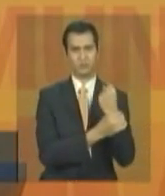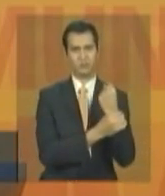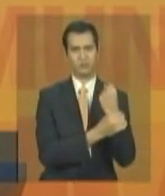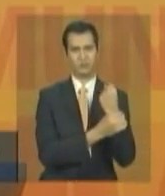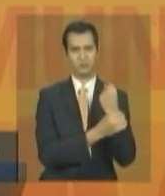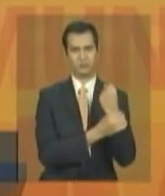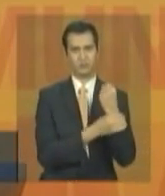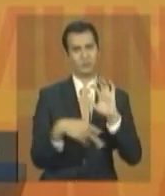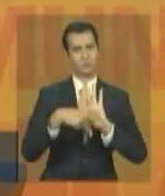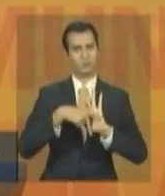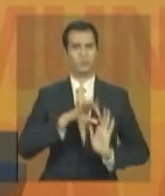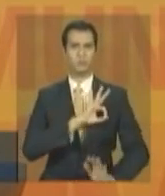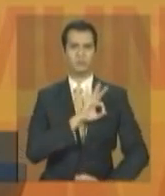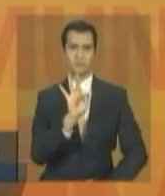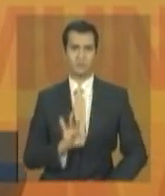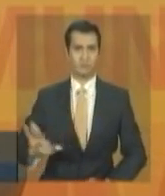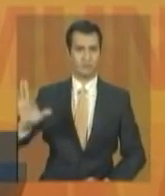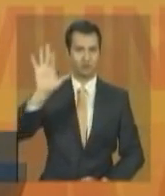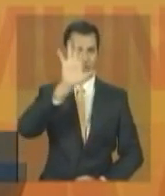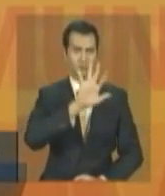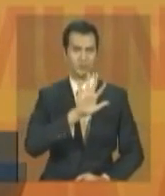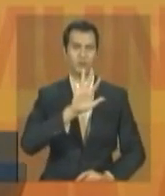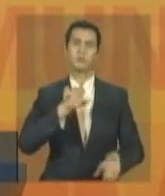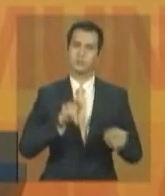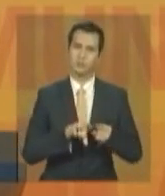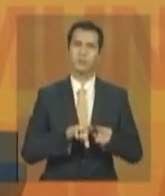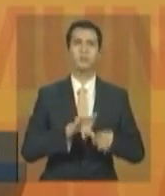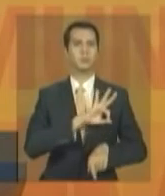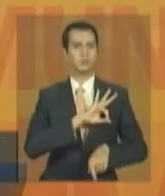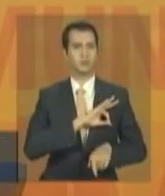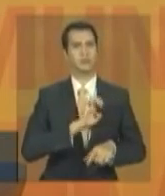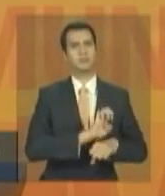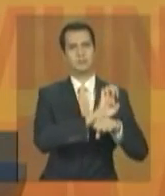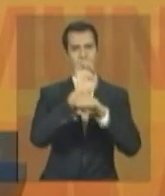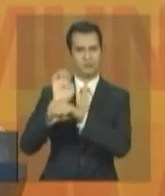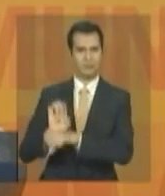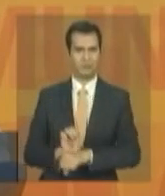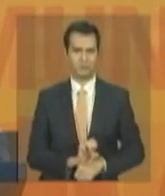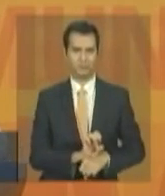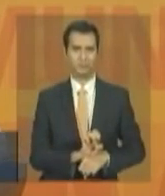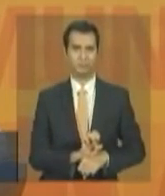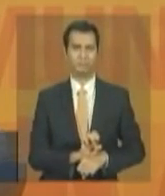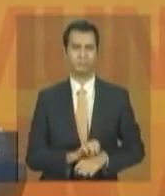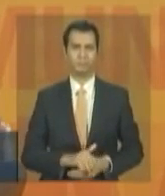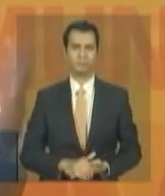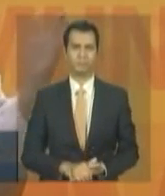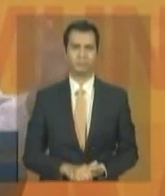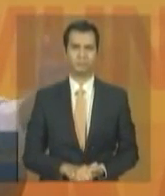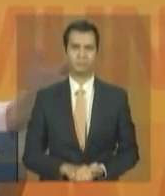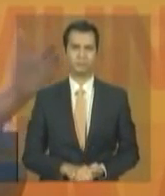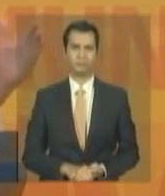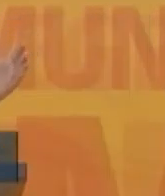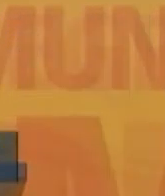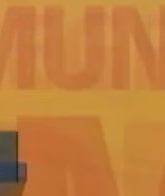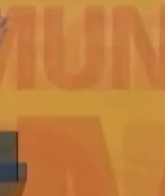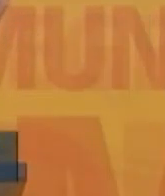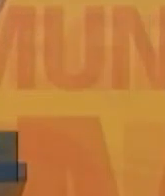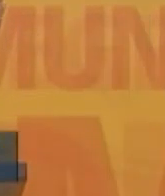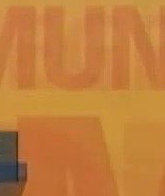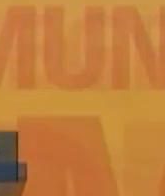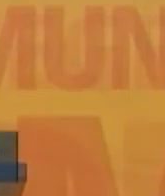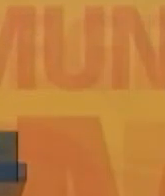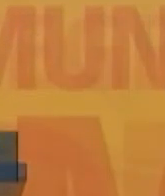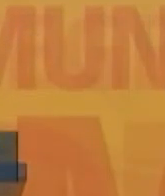pública da Polícia Federal e dos Estados. Acredito que quando o meu